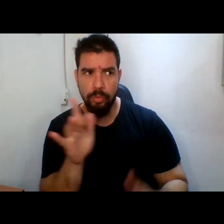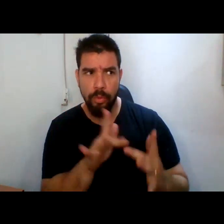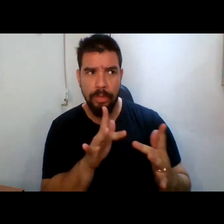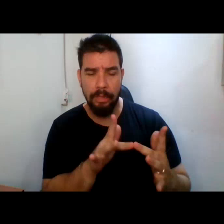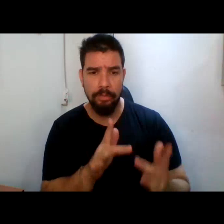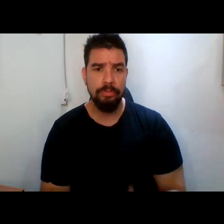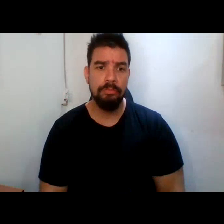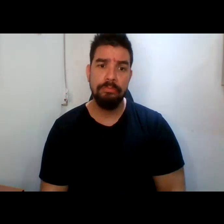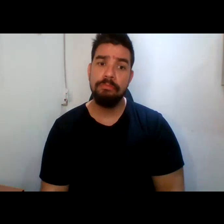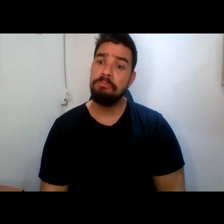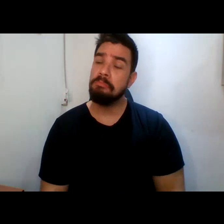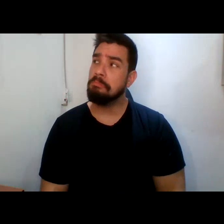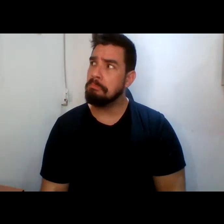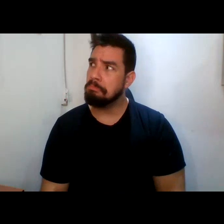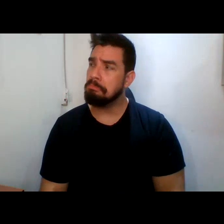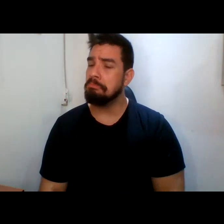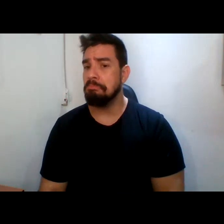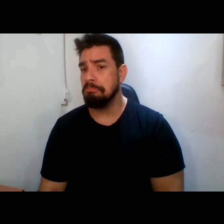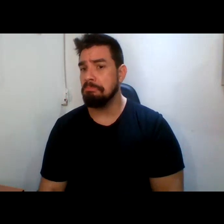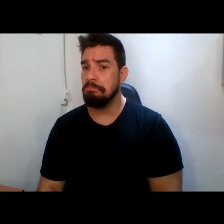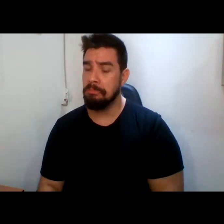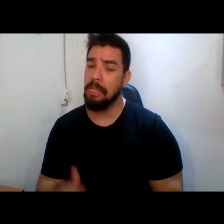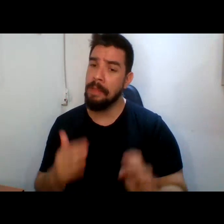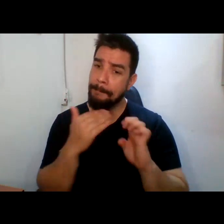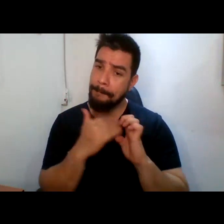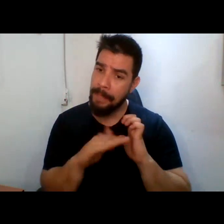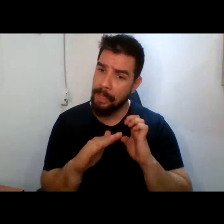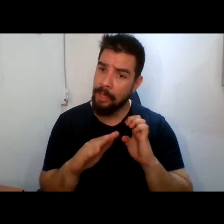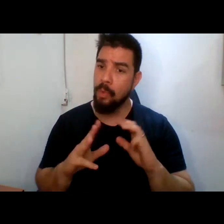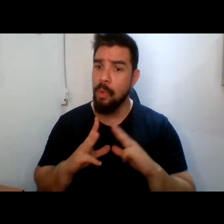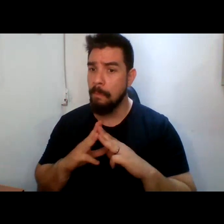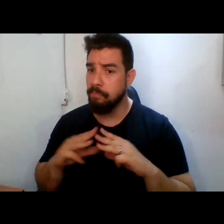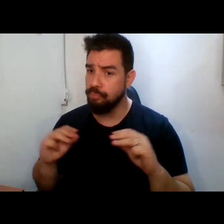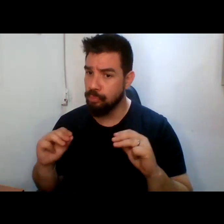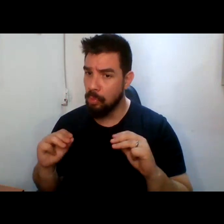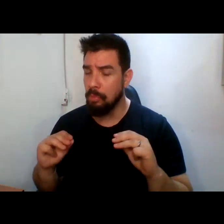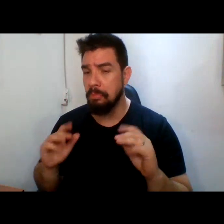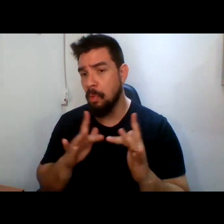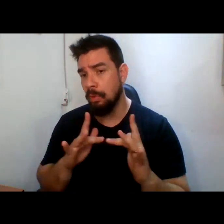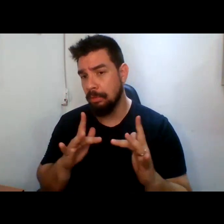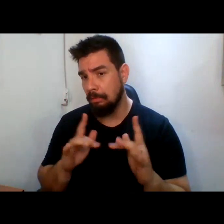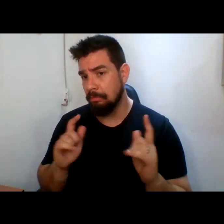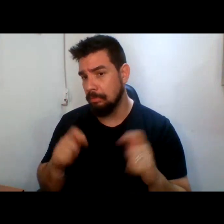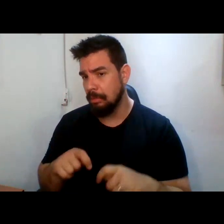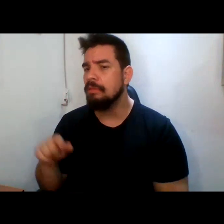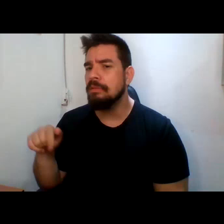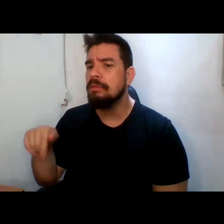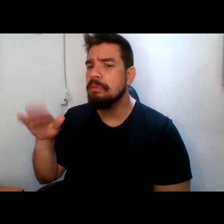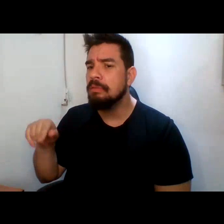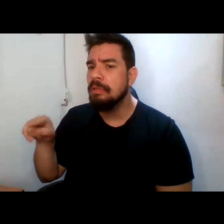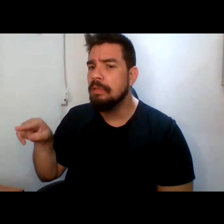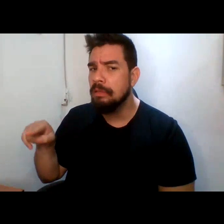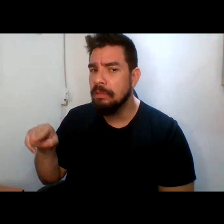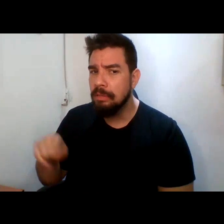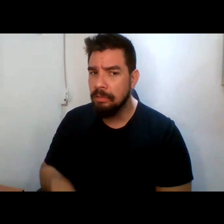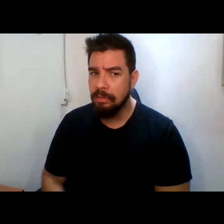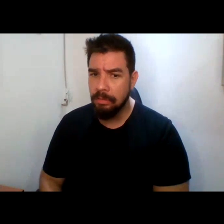Não, normalmente é pelo e-mail ou pelo Moodle mesmo. Quem é que está falando? Deixa eu ver aqui. Milena.